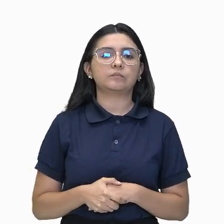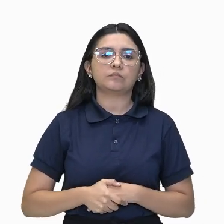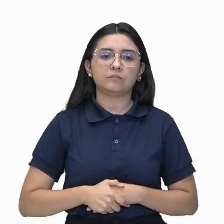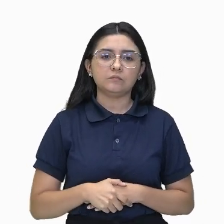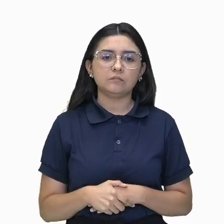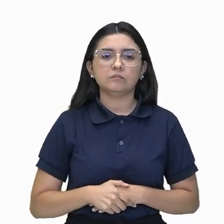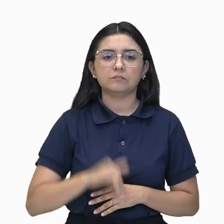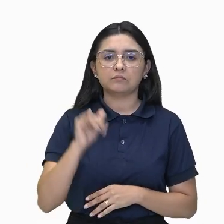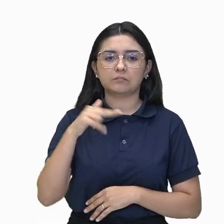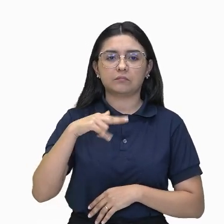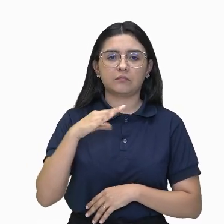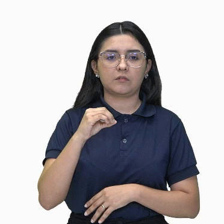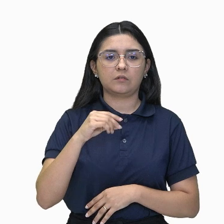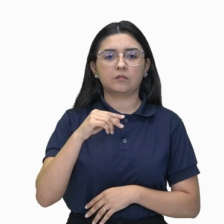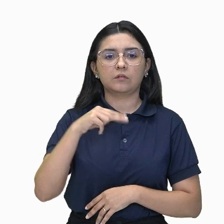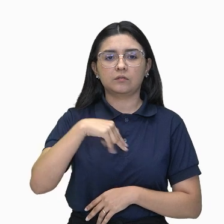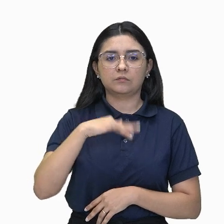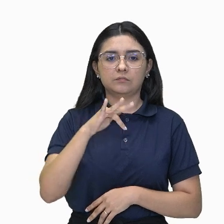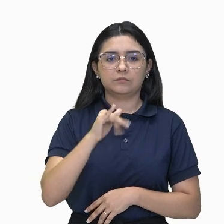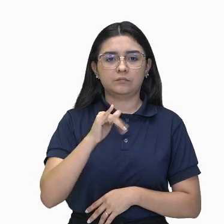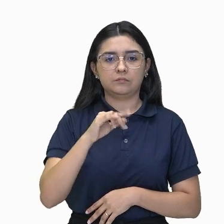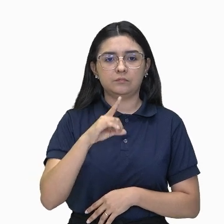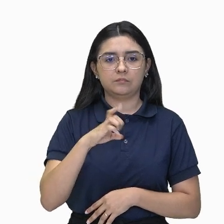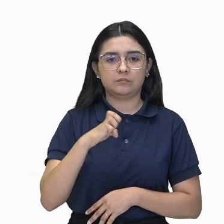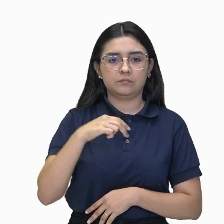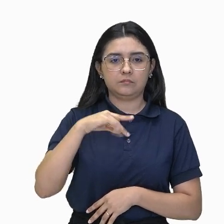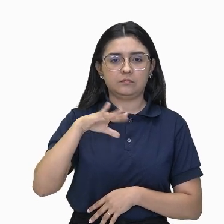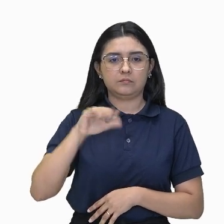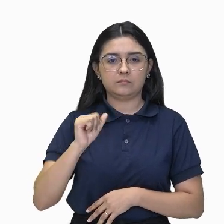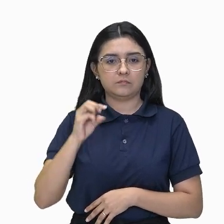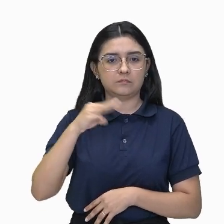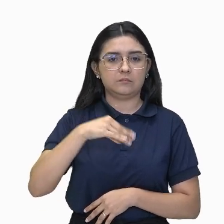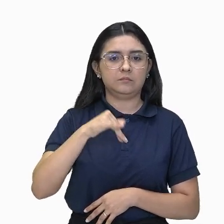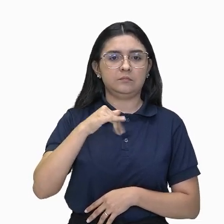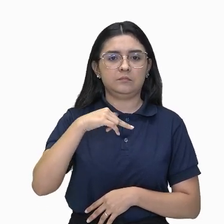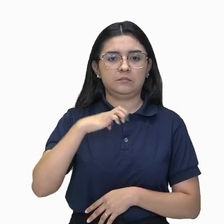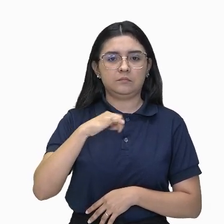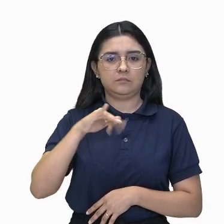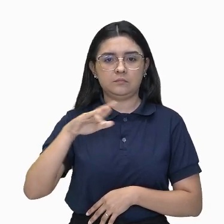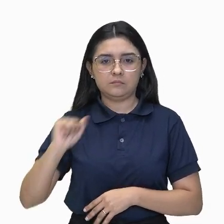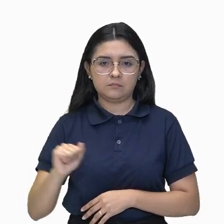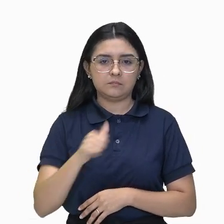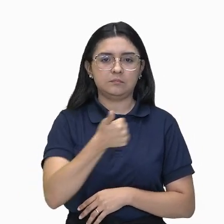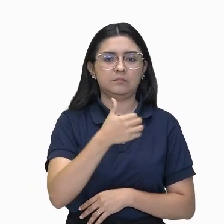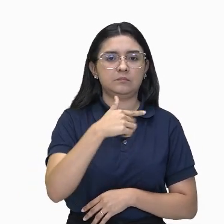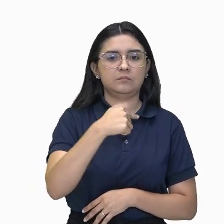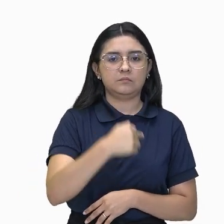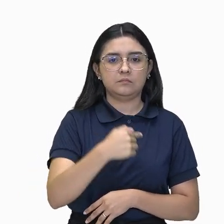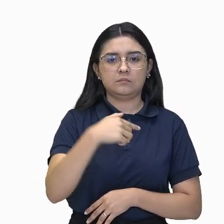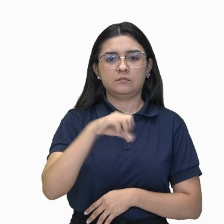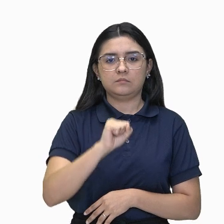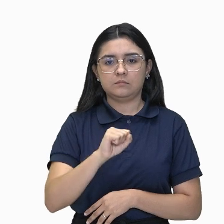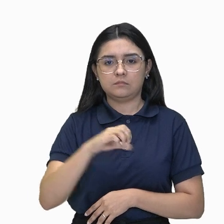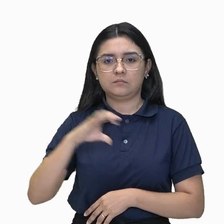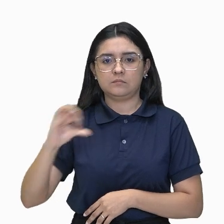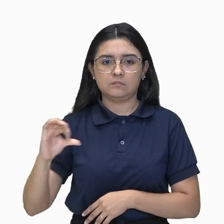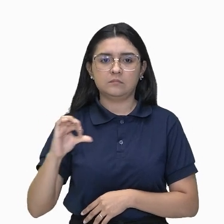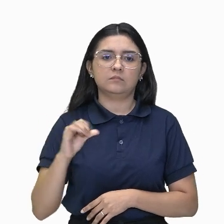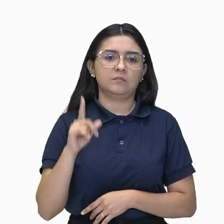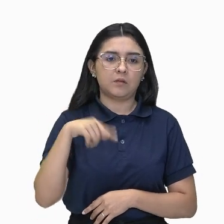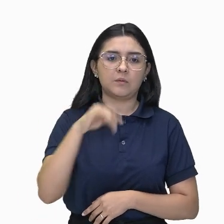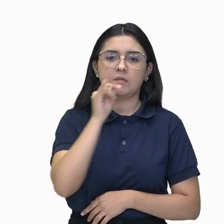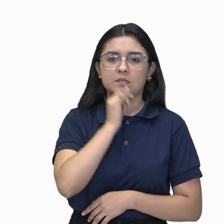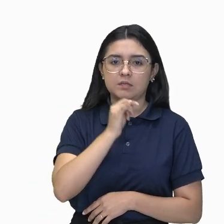de 1789, é um exemplo disso. A Conjuração Baiana, de 1798,